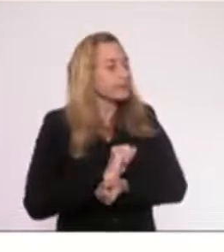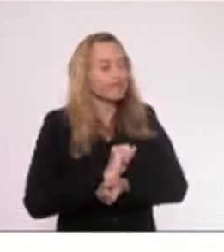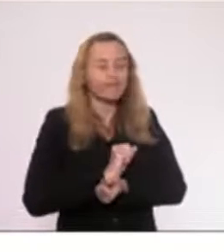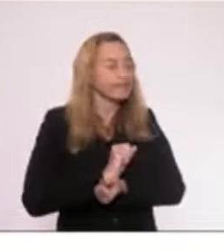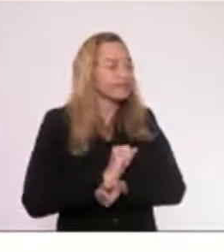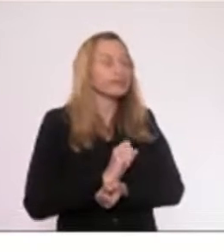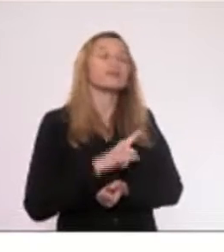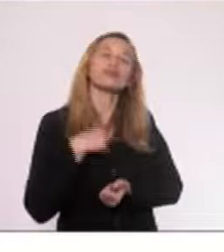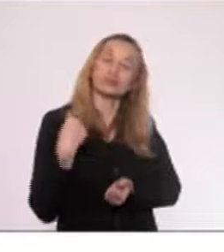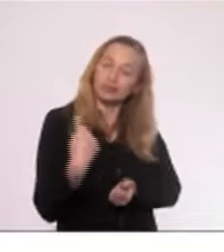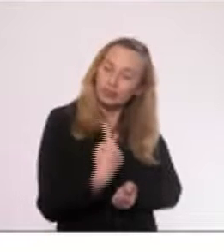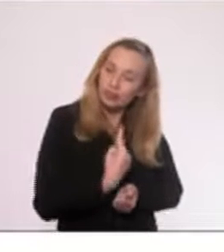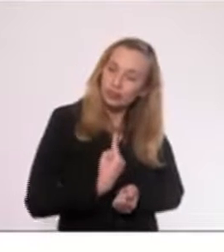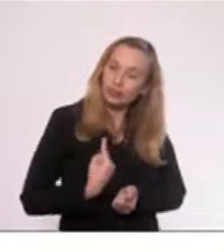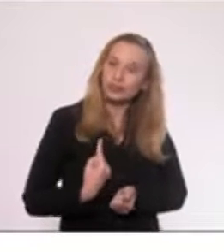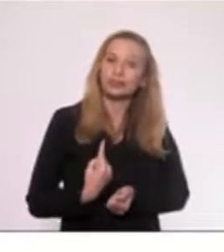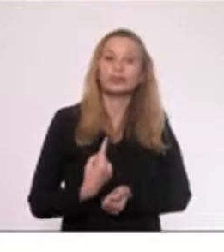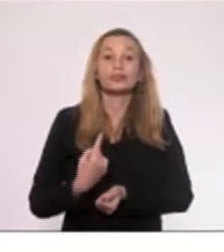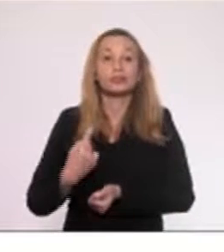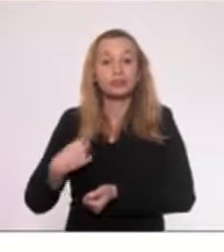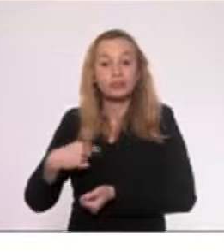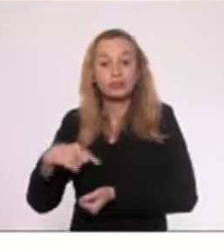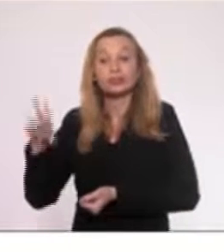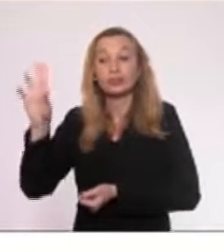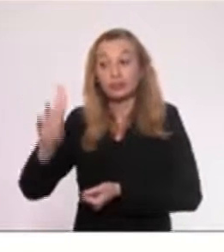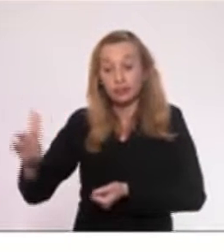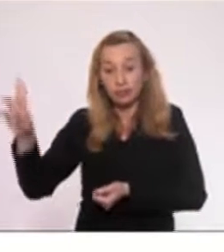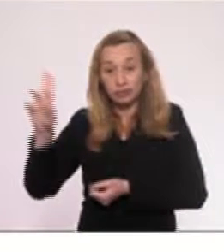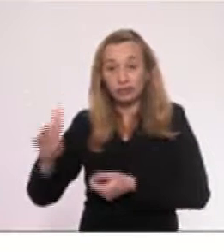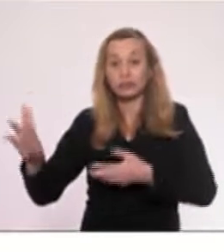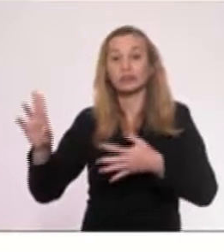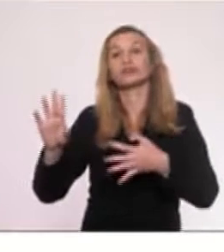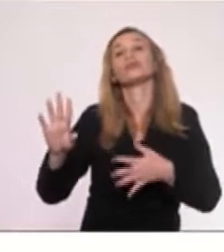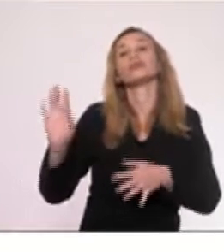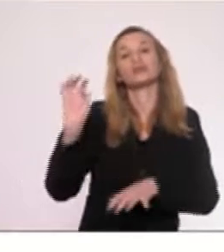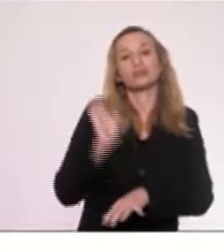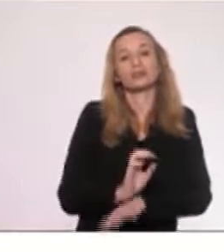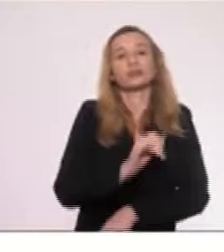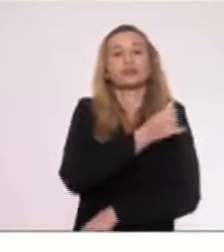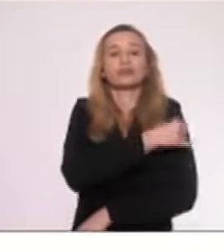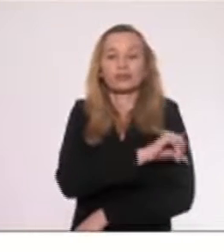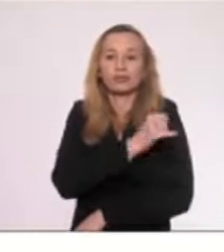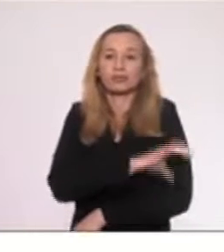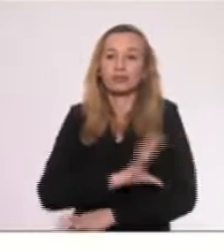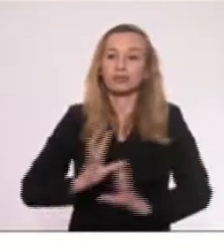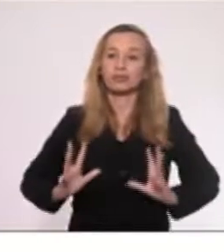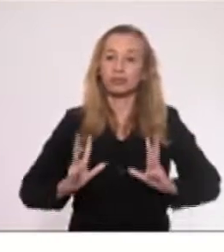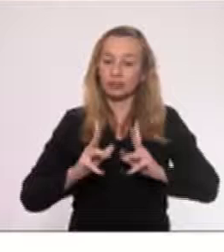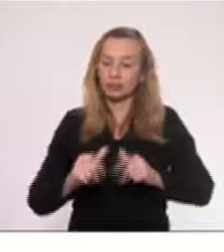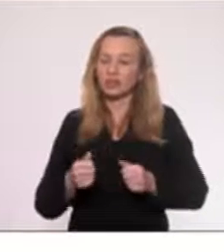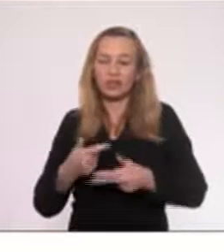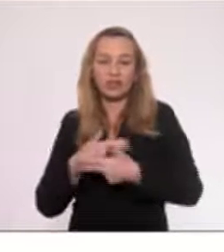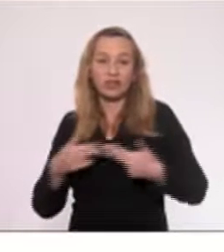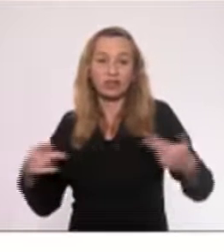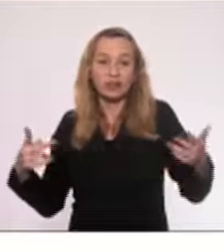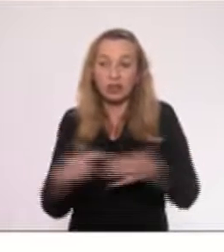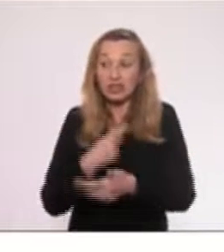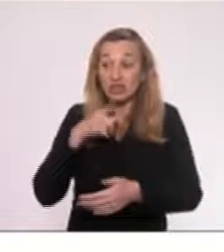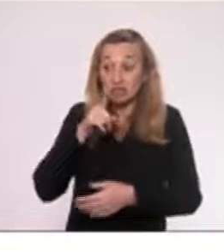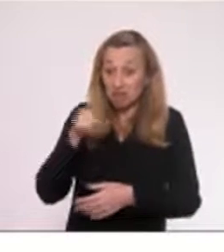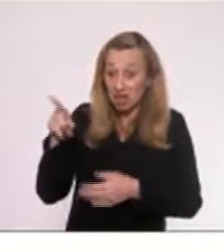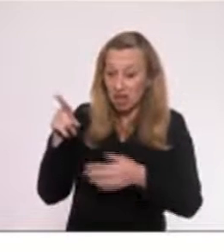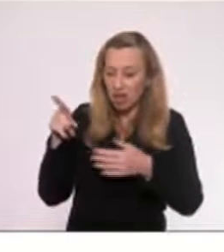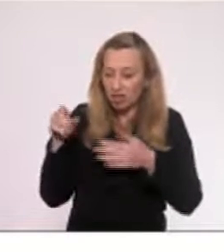passar a Universidade Estadual do Rio de Janeiro a limpo. Há muita coisa obscura naquela